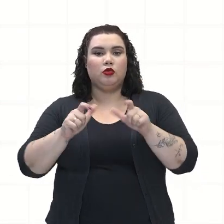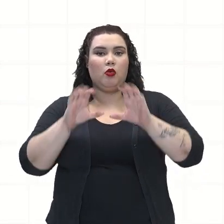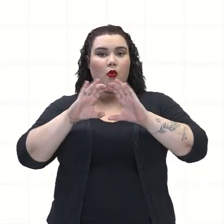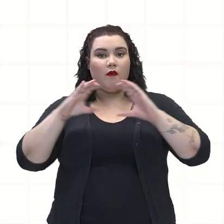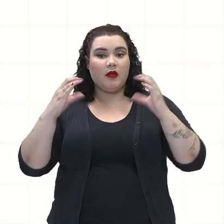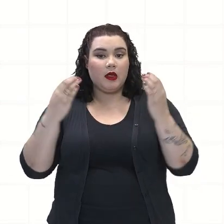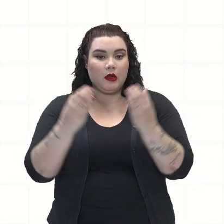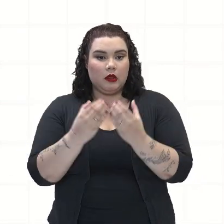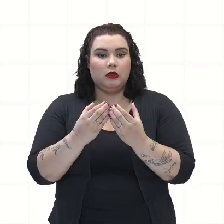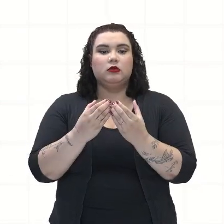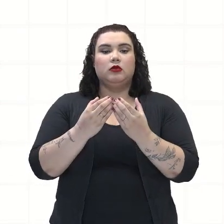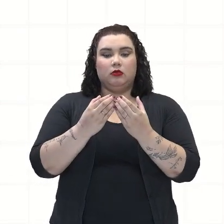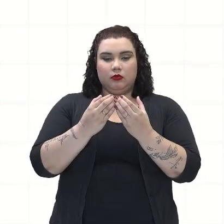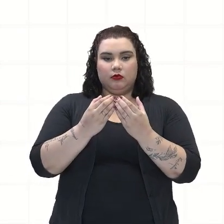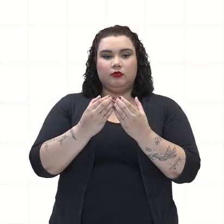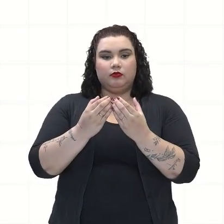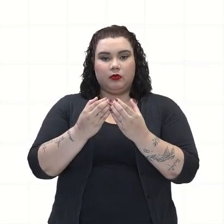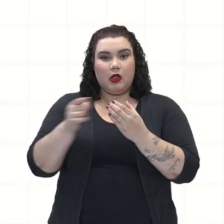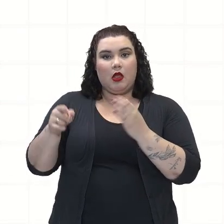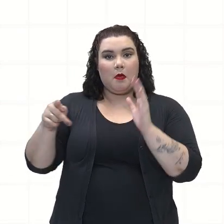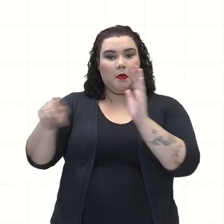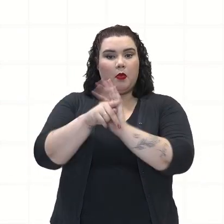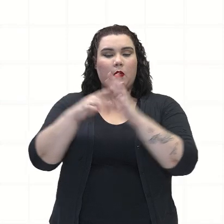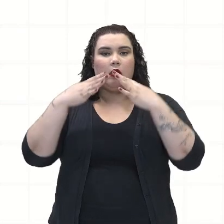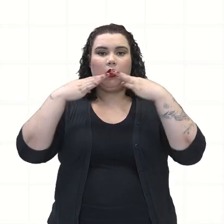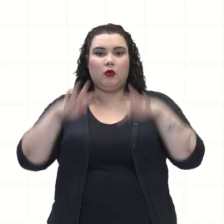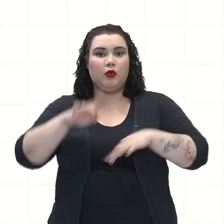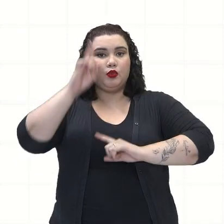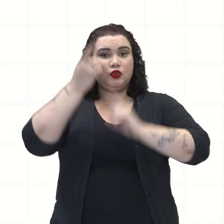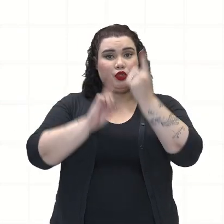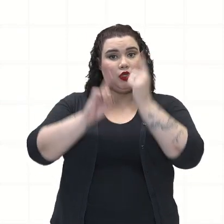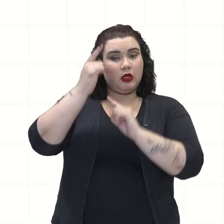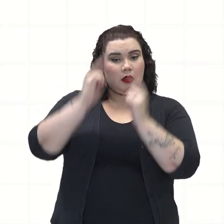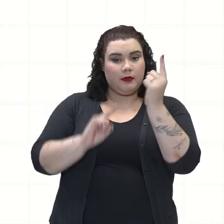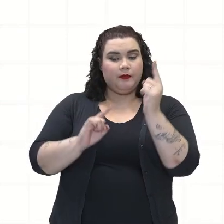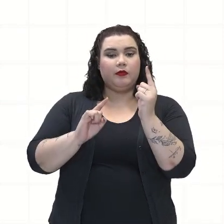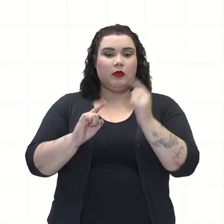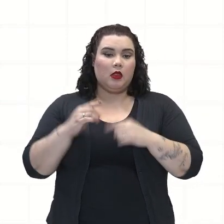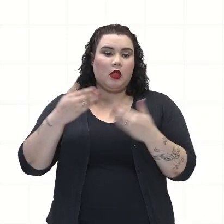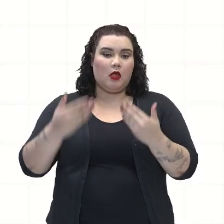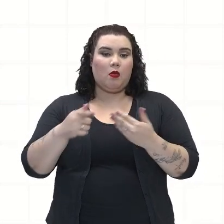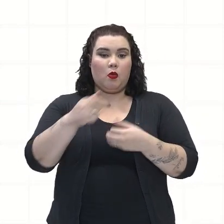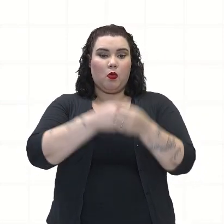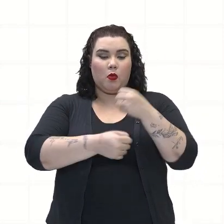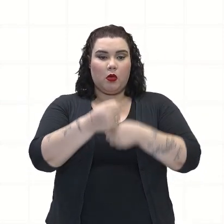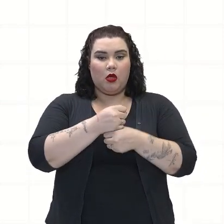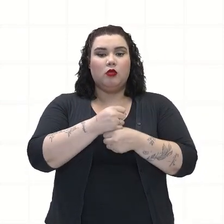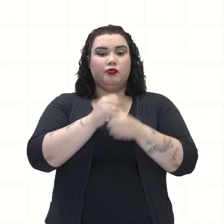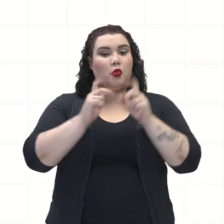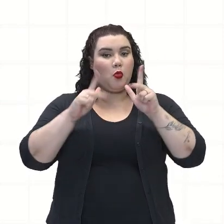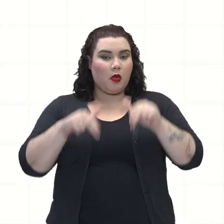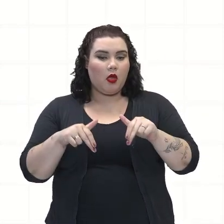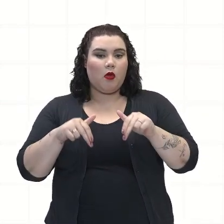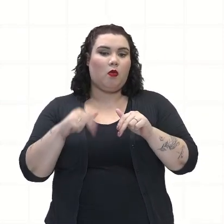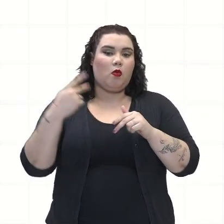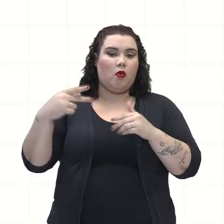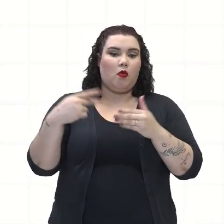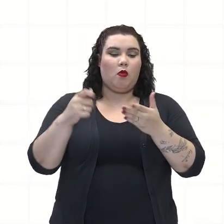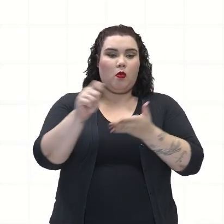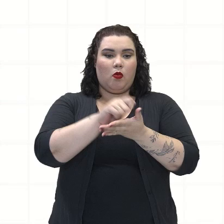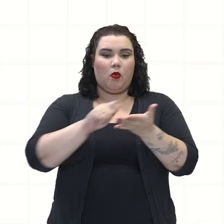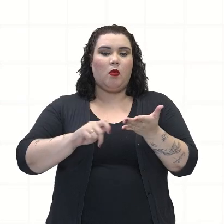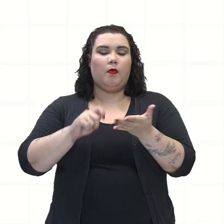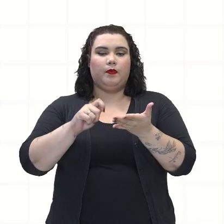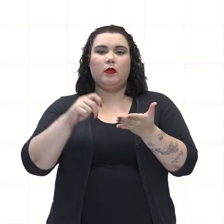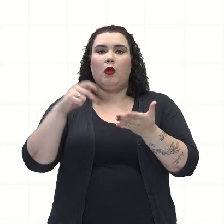tá? Ele é um chileno, Francisco Bilbao. E no mesmo ano, o escritor colombiano José Maria Torres, num poema intitulado As Duas